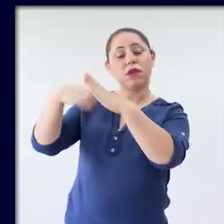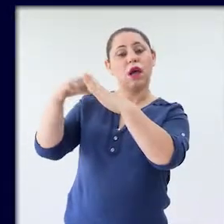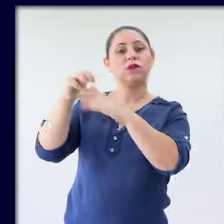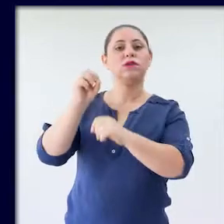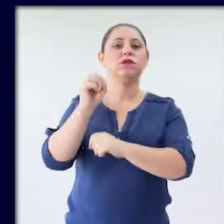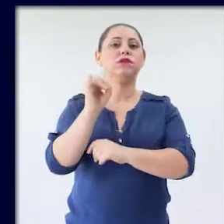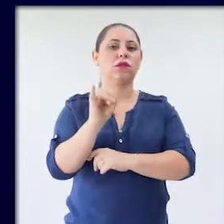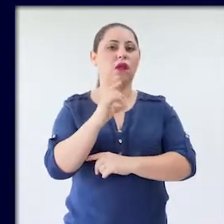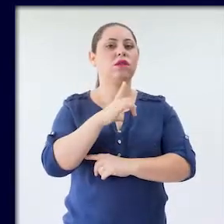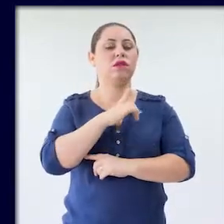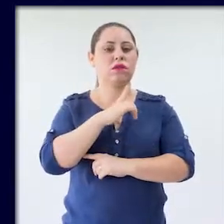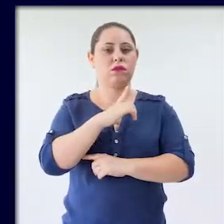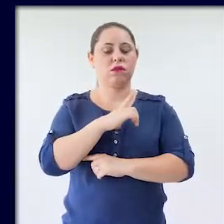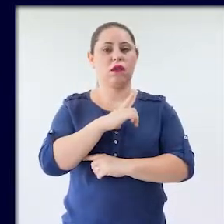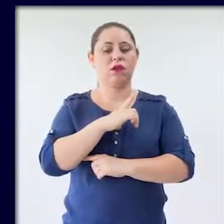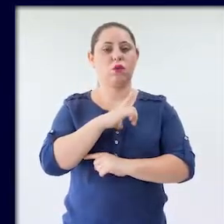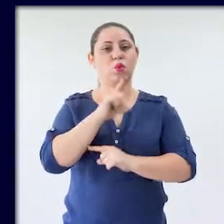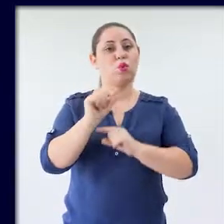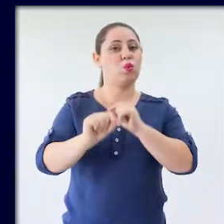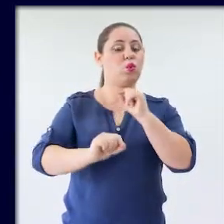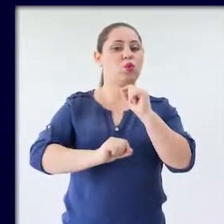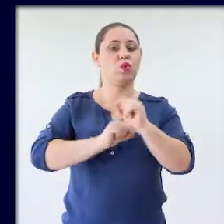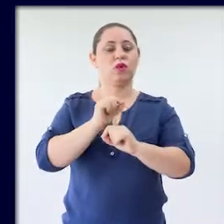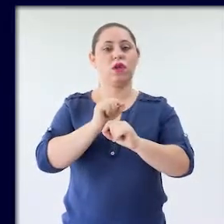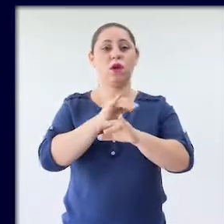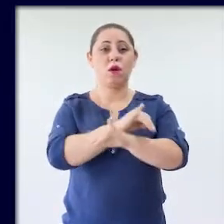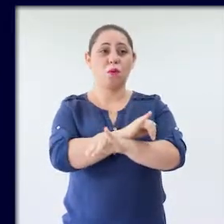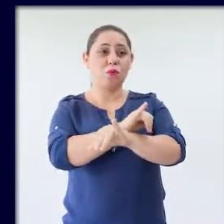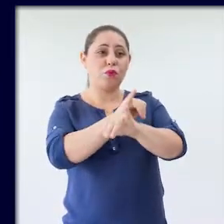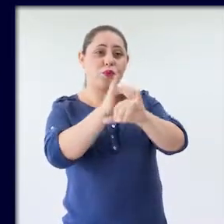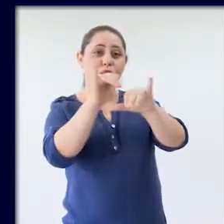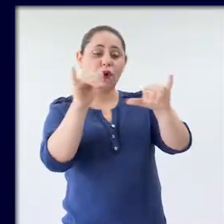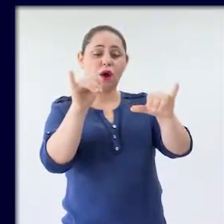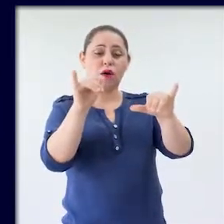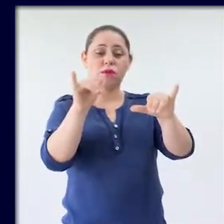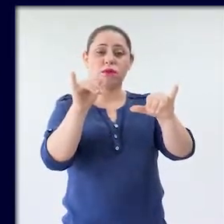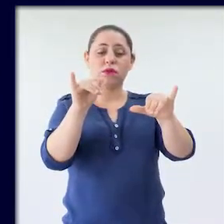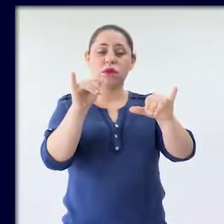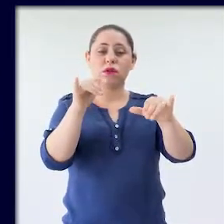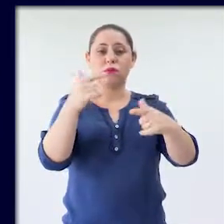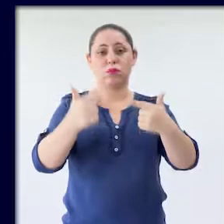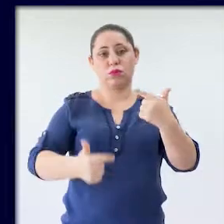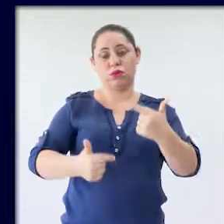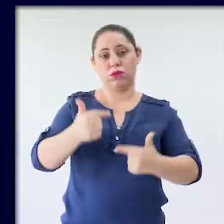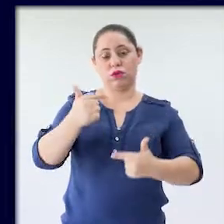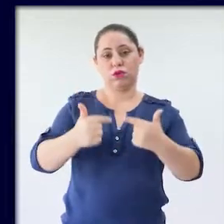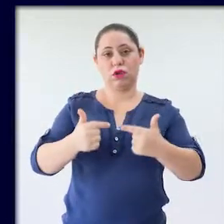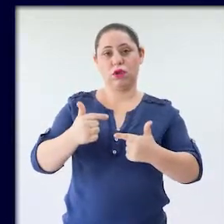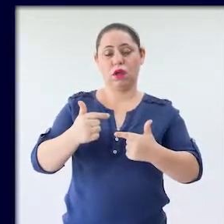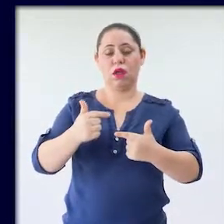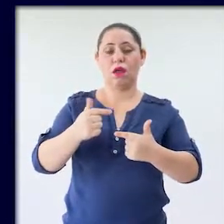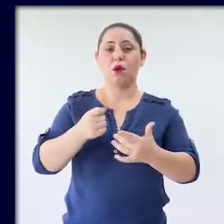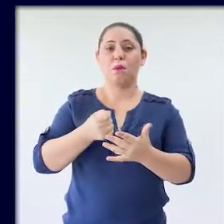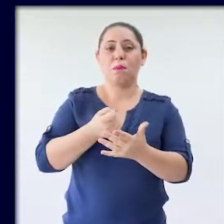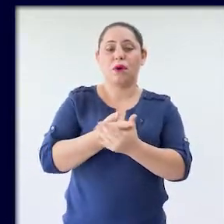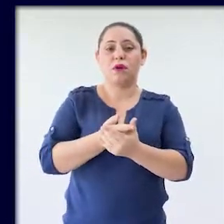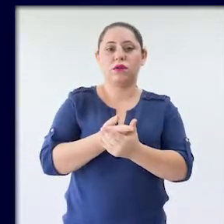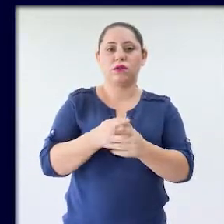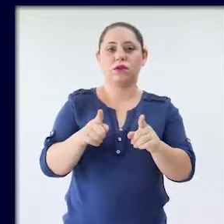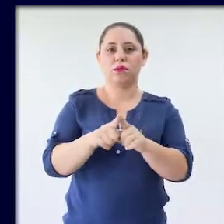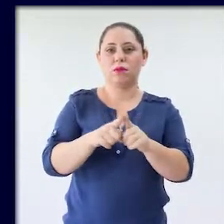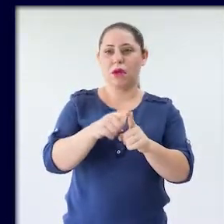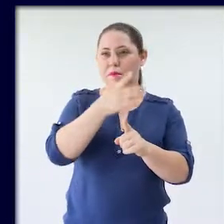desde que conste expressamente que trata de propaganda política patrocinada. E mais, o eleitor